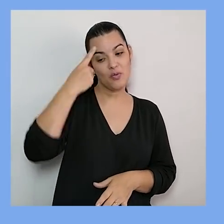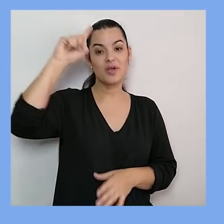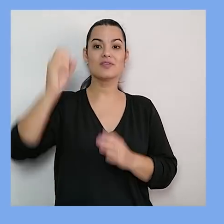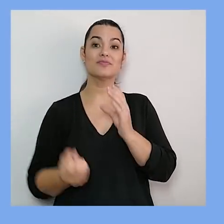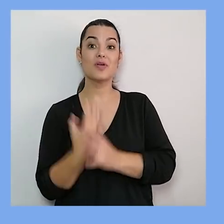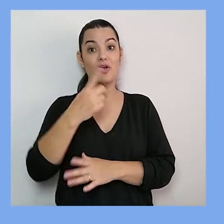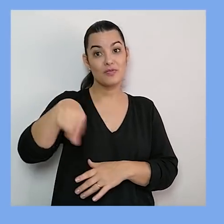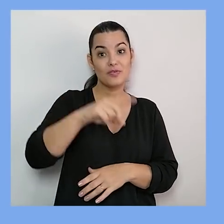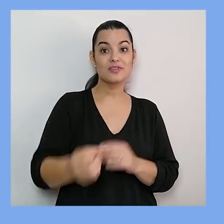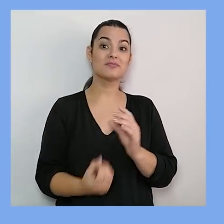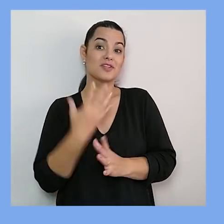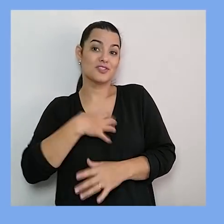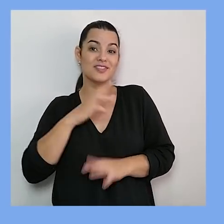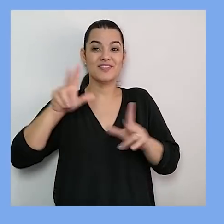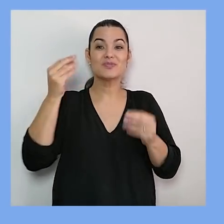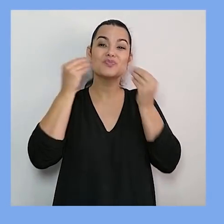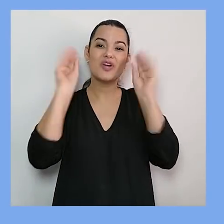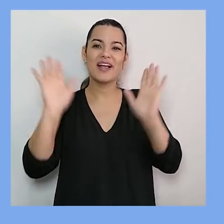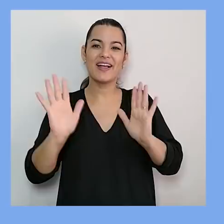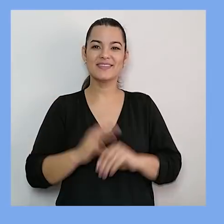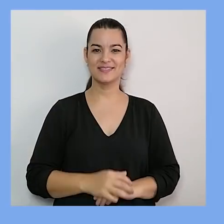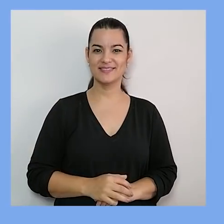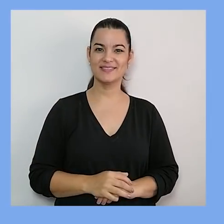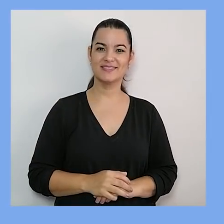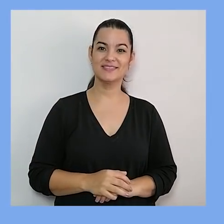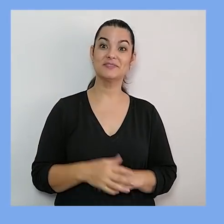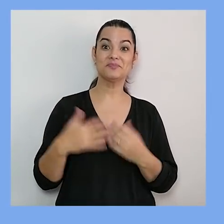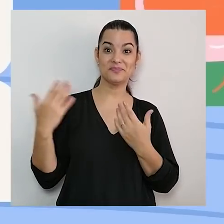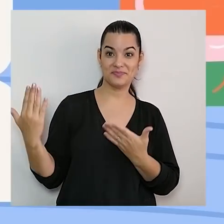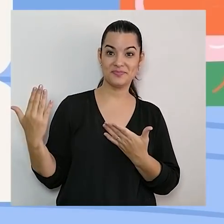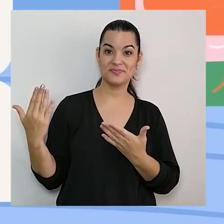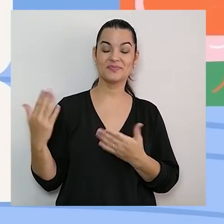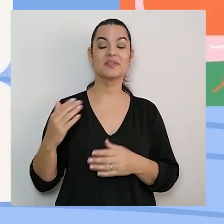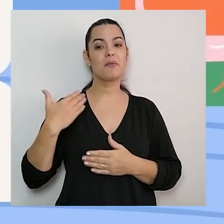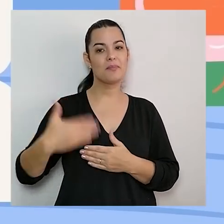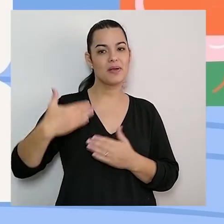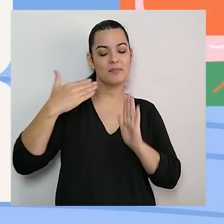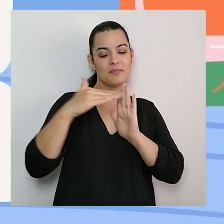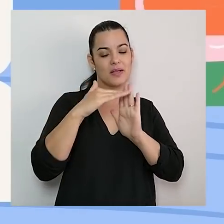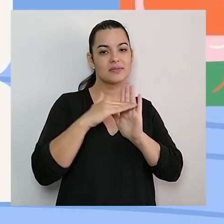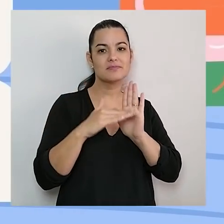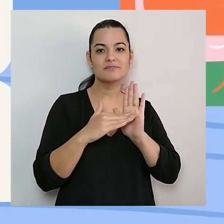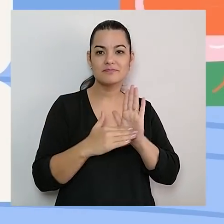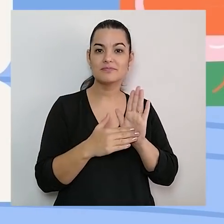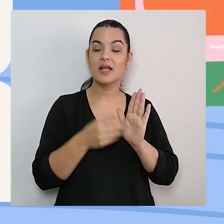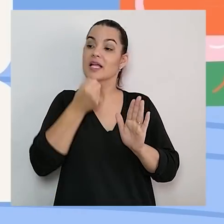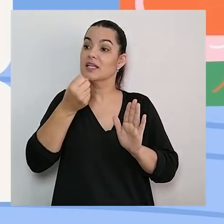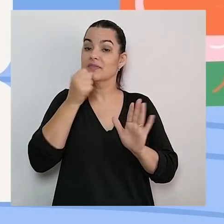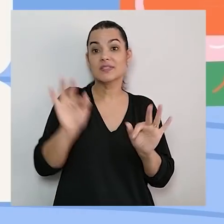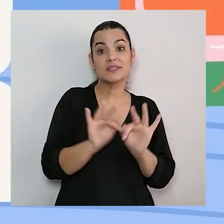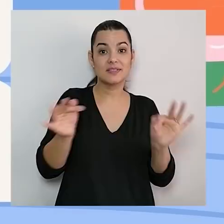criei. Vocês podem criar de outros jeitos. Beijo e tchau. Esse é o passo a passo de uma entrevista